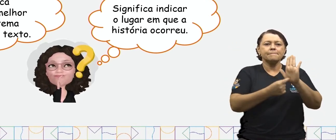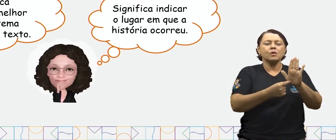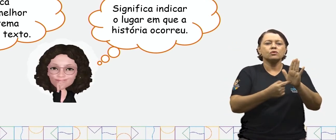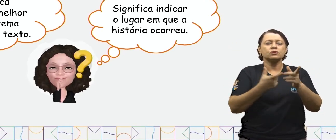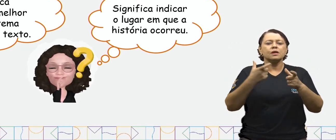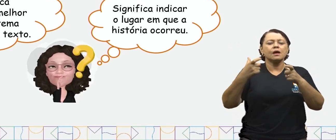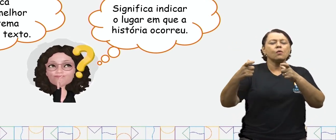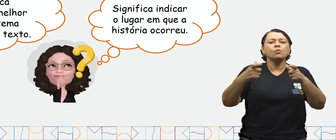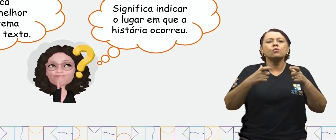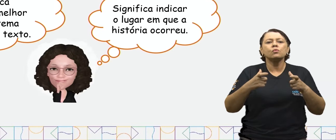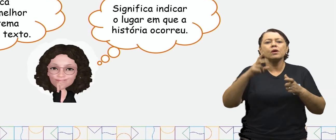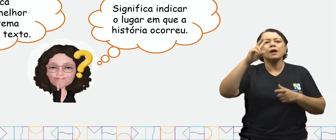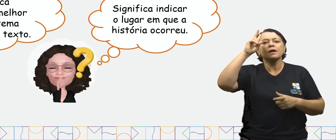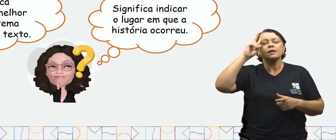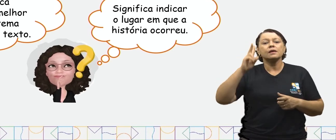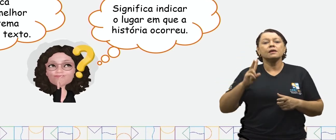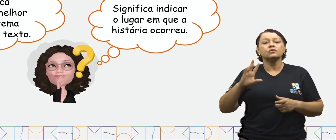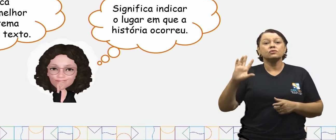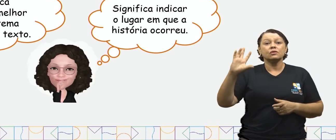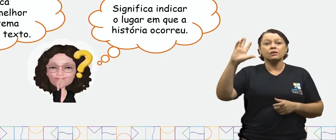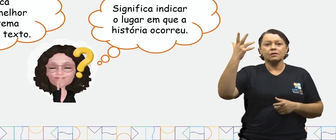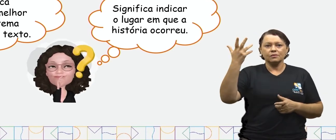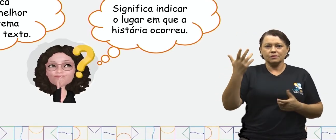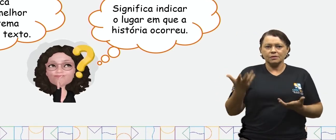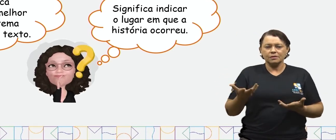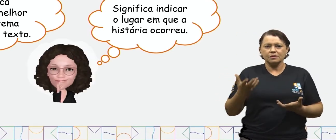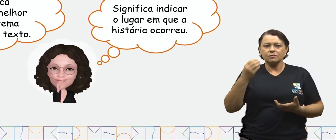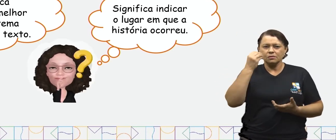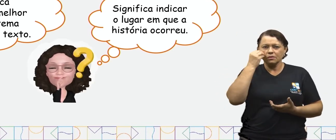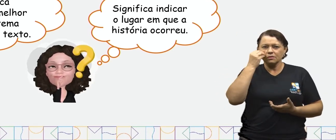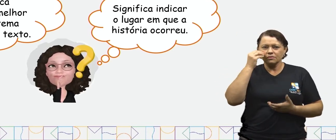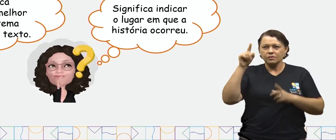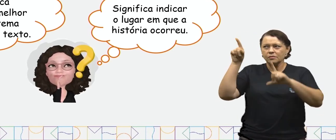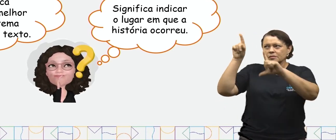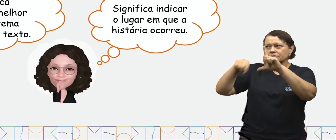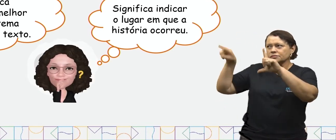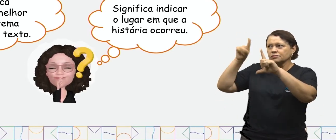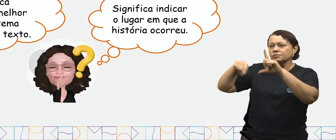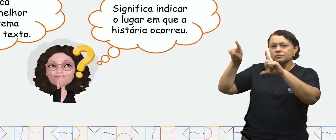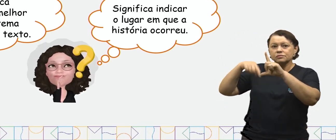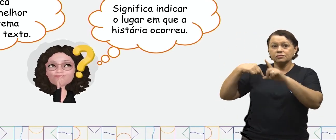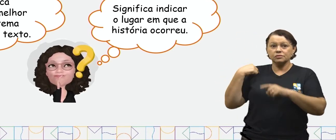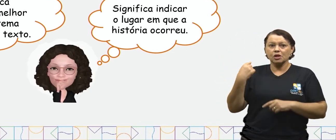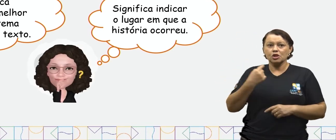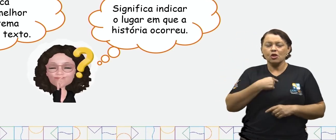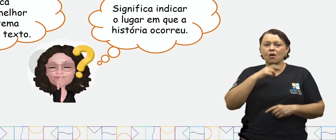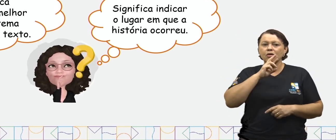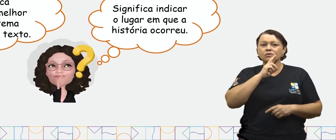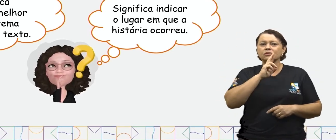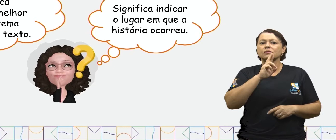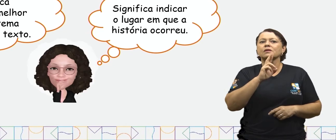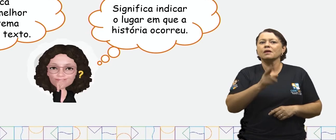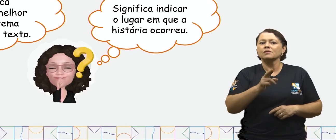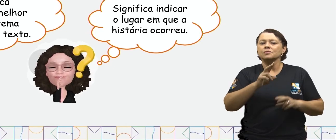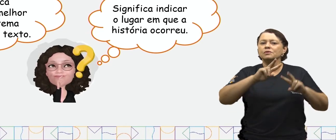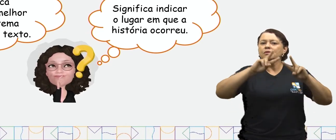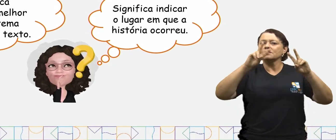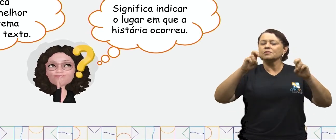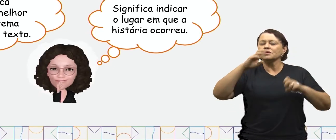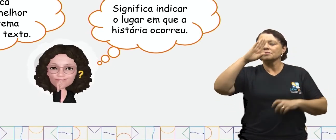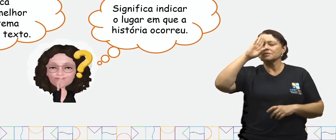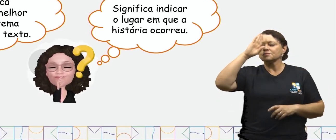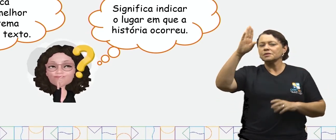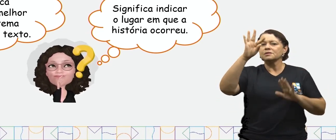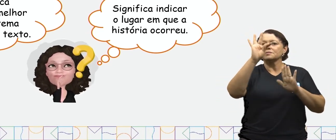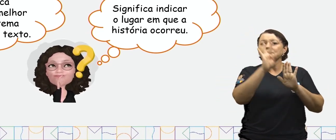significa indicar o lugar em que a história ocorreu. Quando vimos essa pergunta na roda de narrativas,